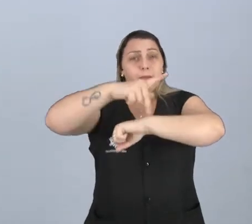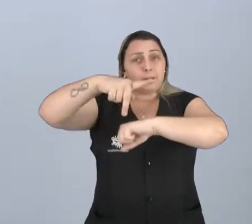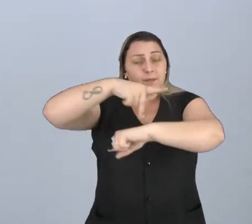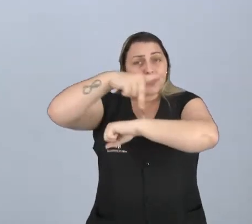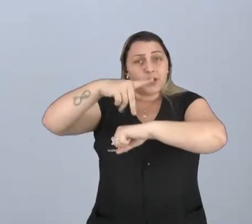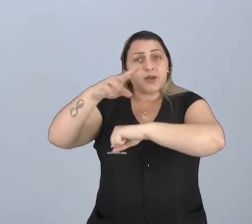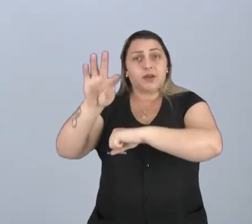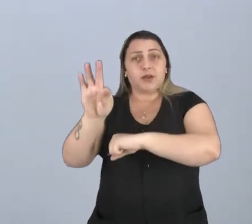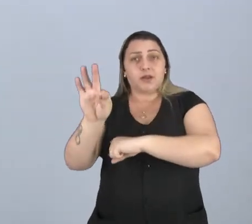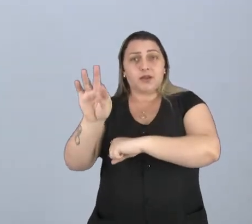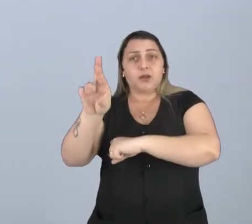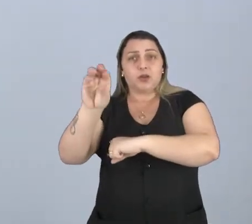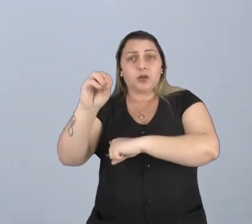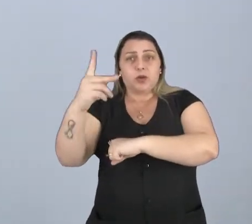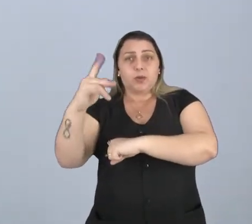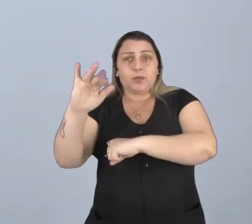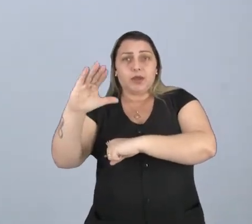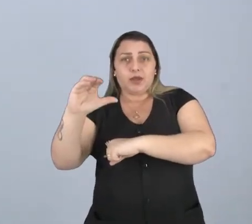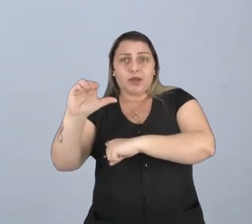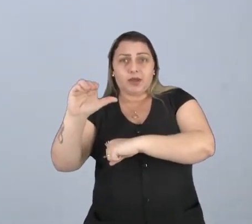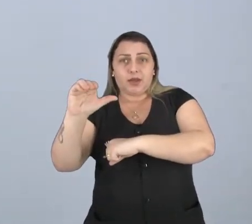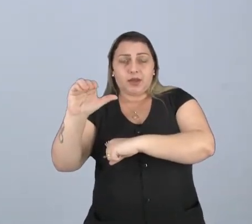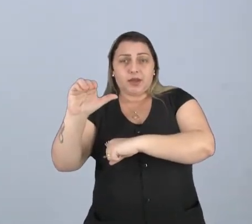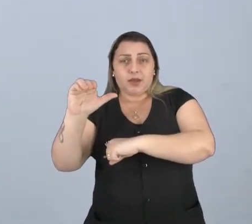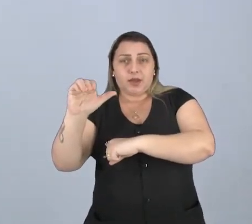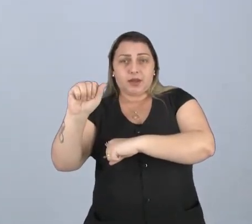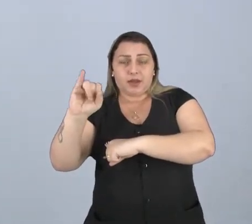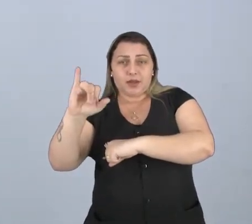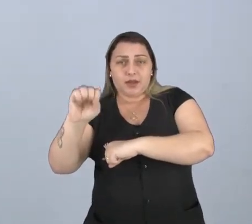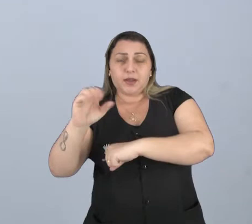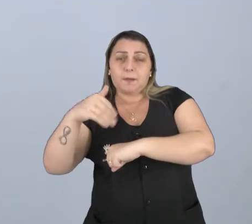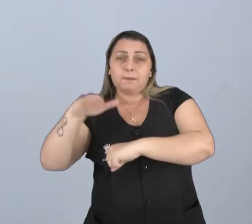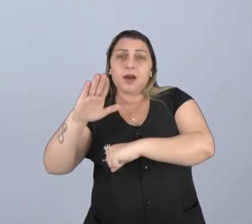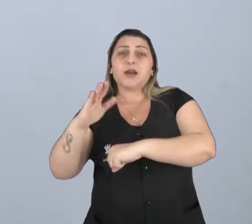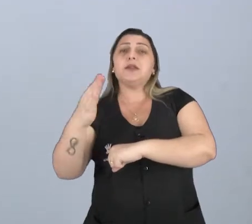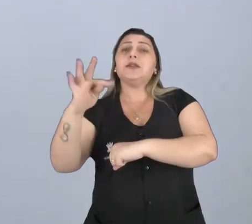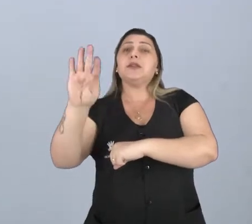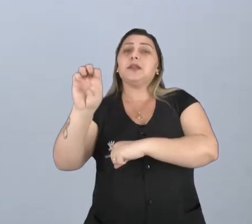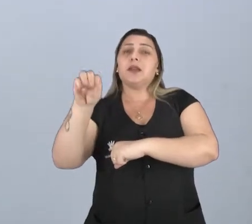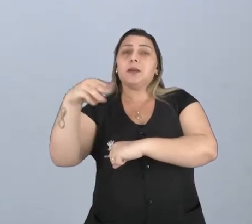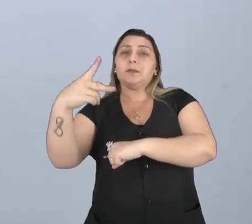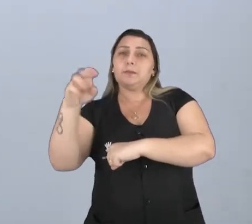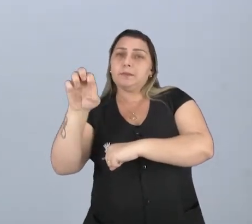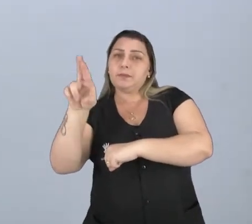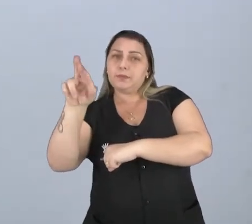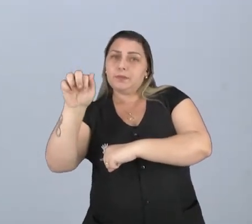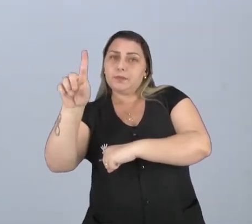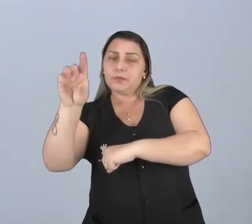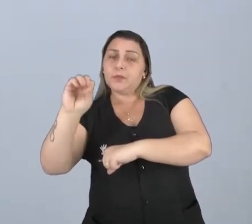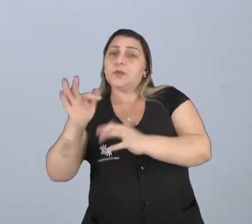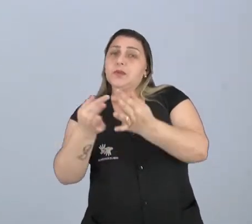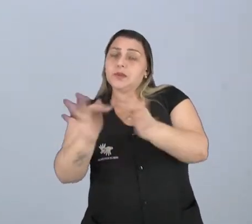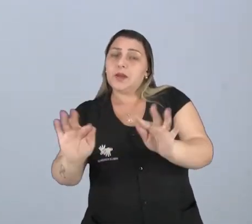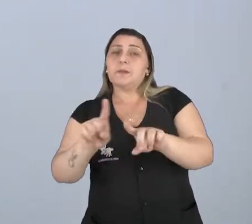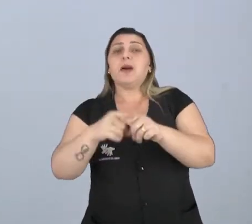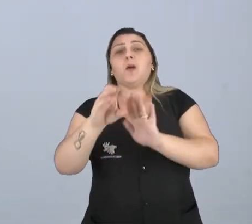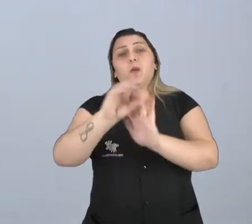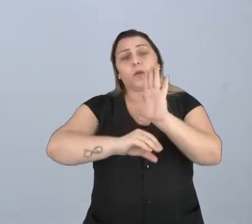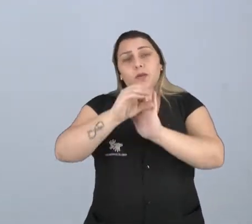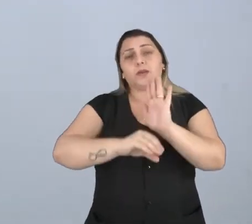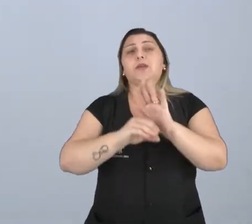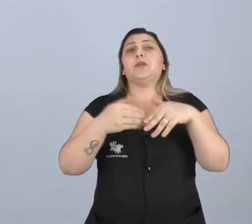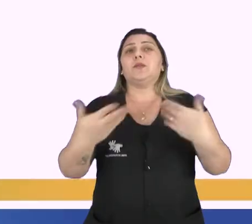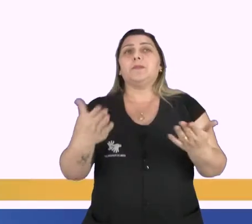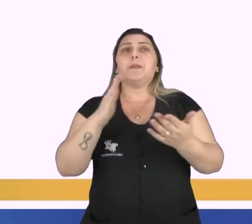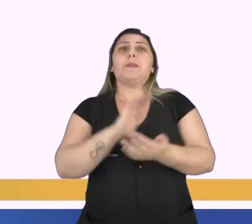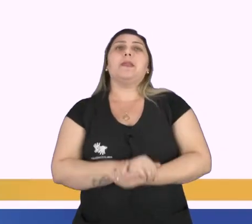países tropicais e países mais temperados. Lembram lá? Então vejam que são duas questões simples, mas que trazem aí, né, um conteúdo revisional muito grande.